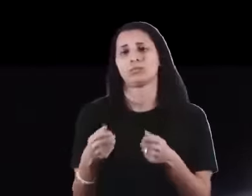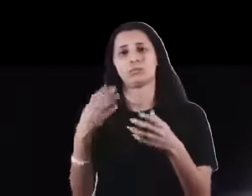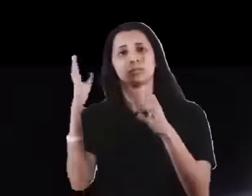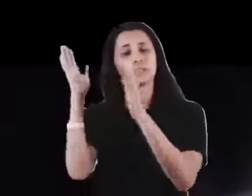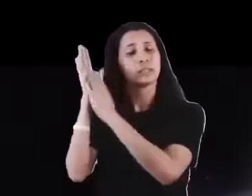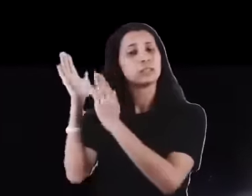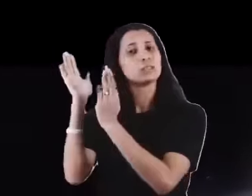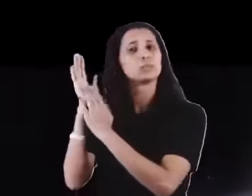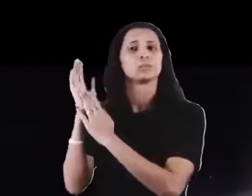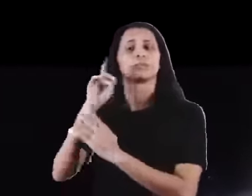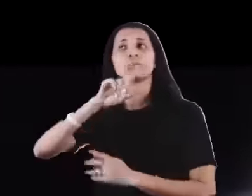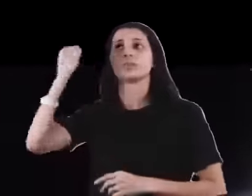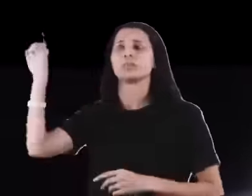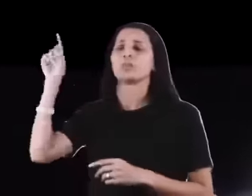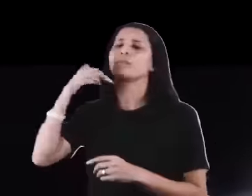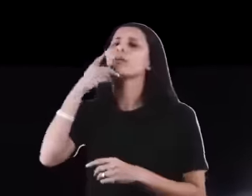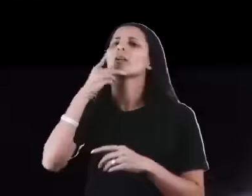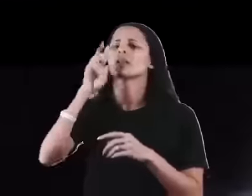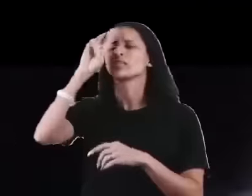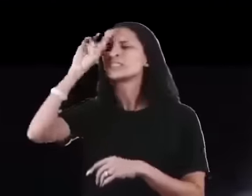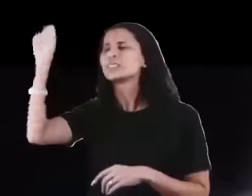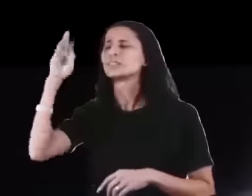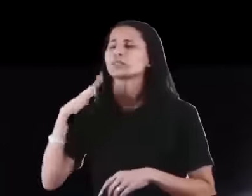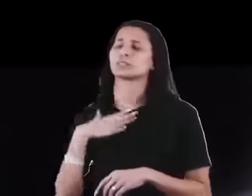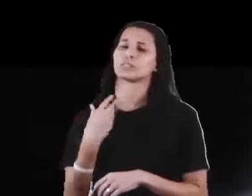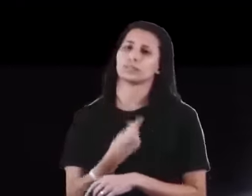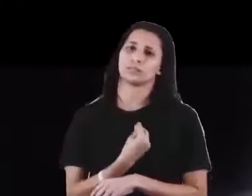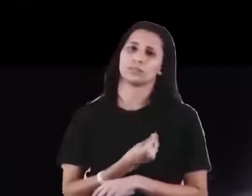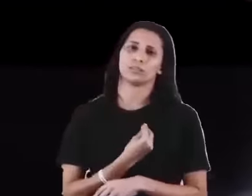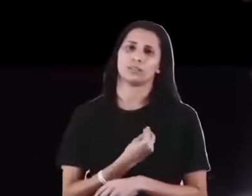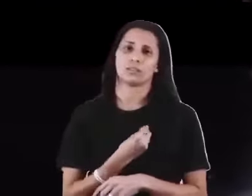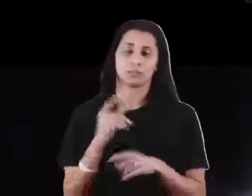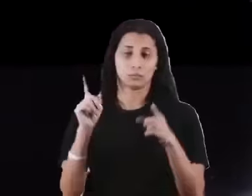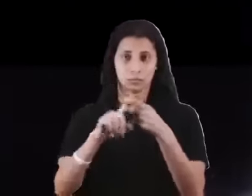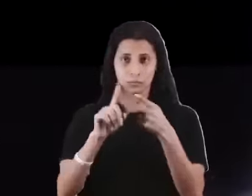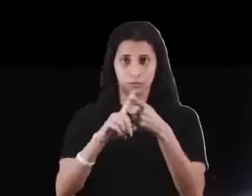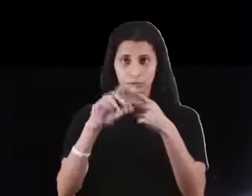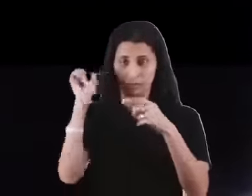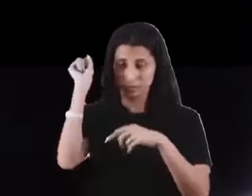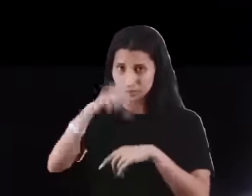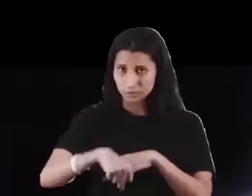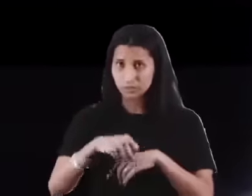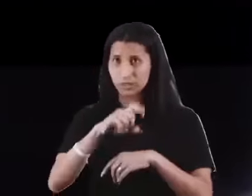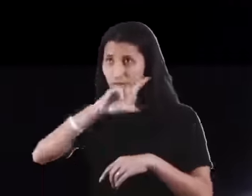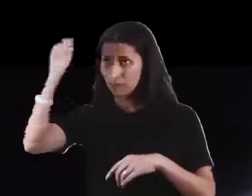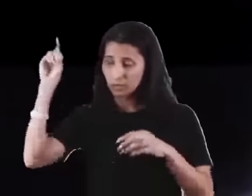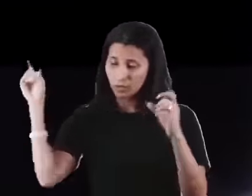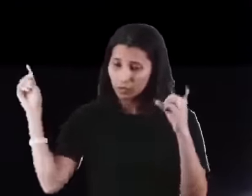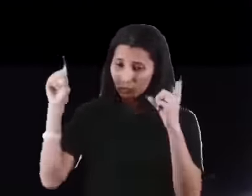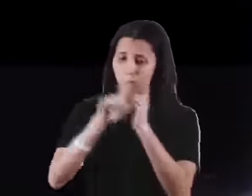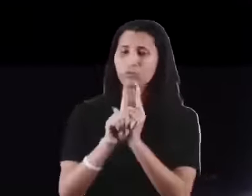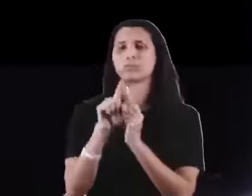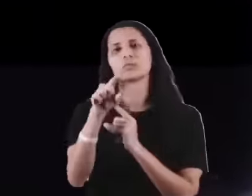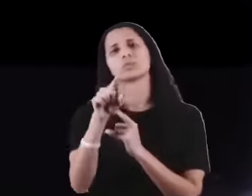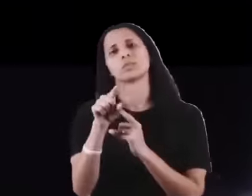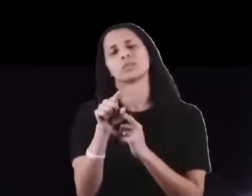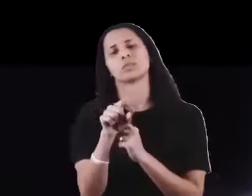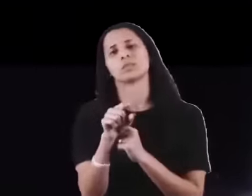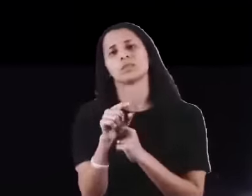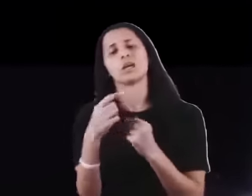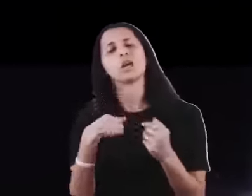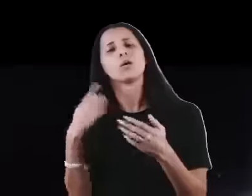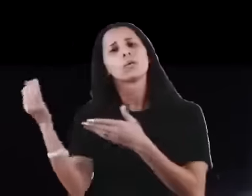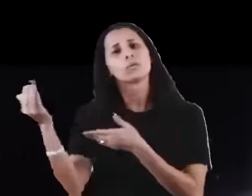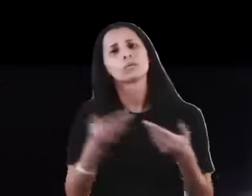da sua vida para que só assim ele te leva a uma fonte de água que nunca se esgotam eu quero fazer